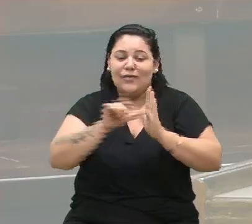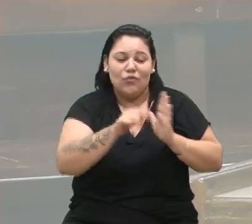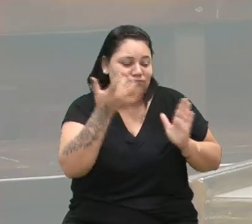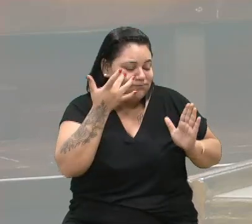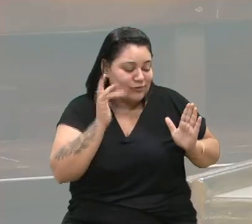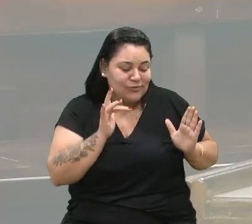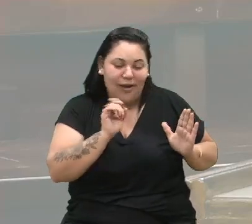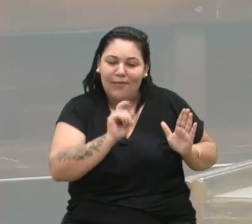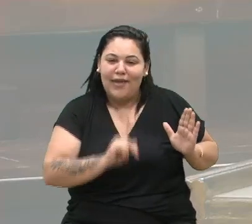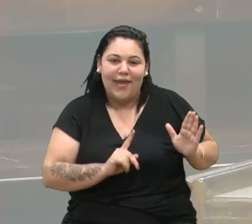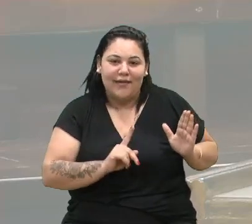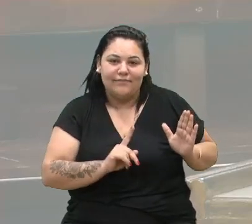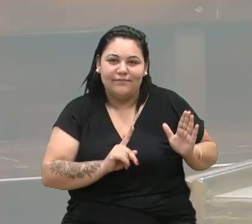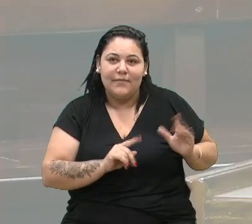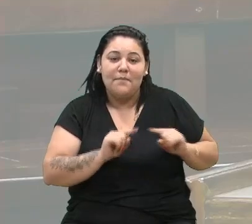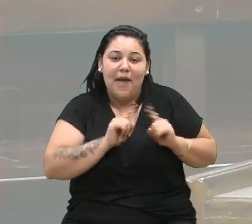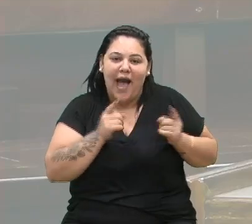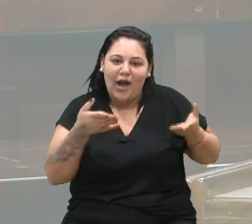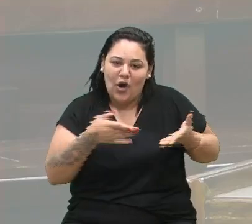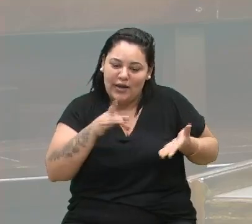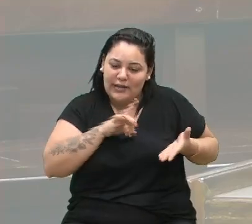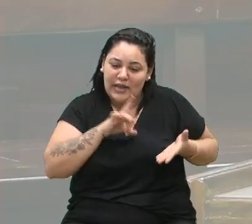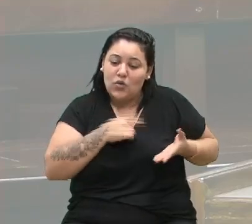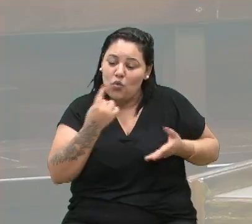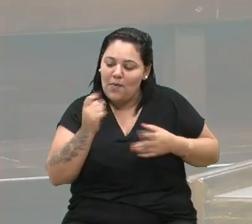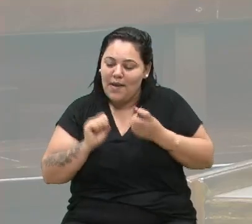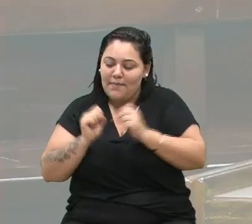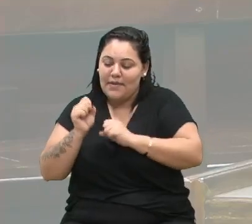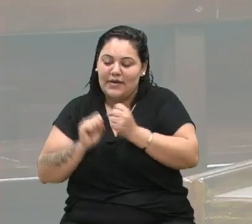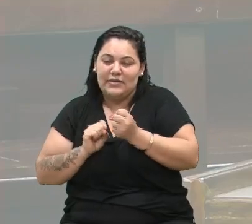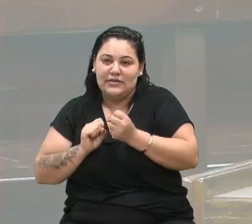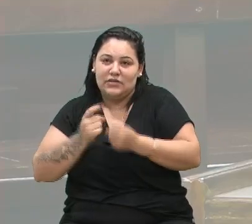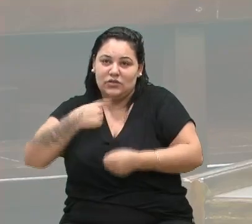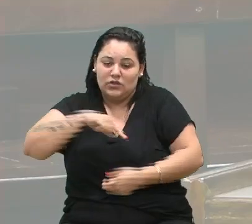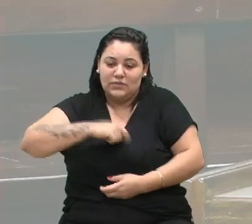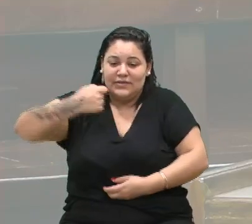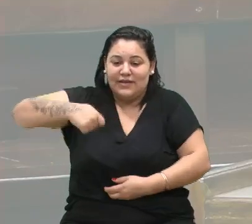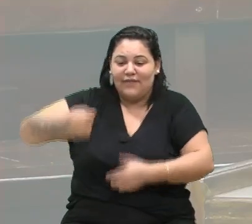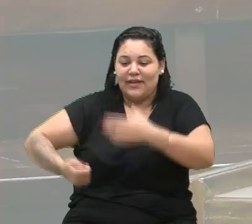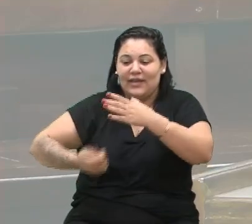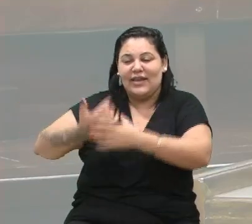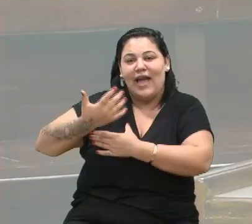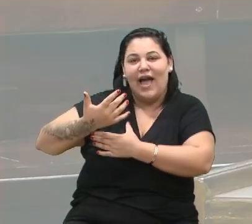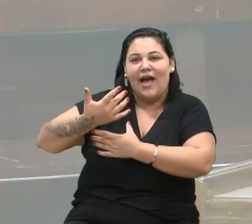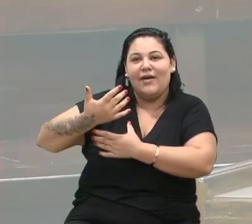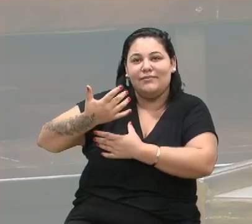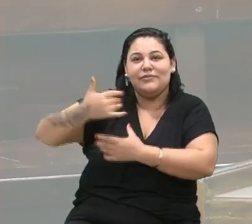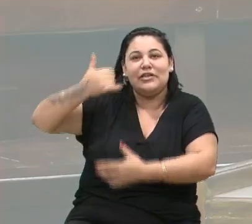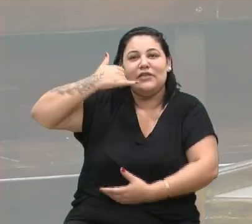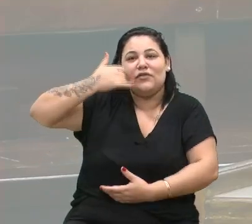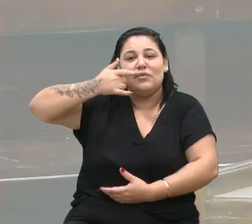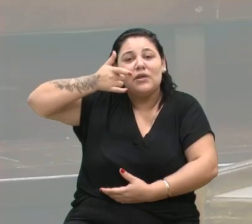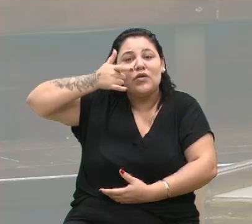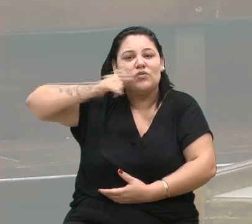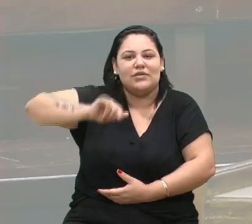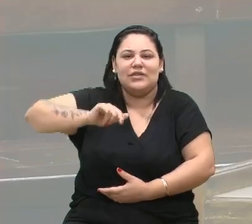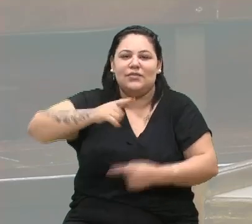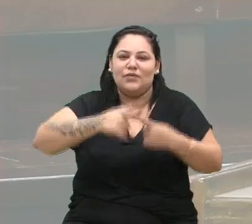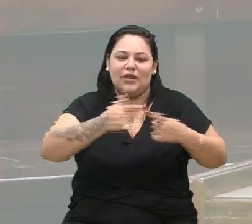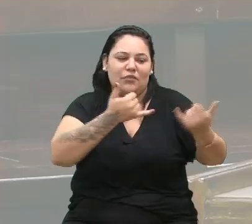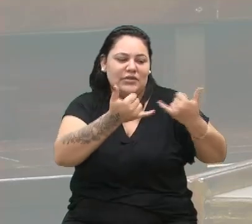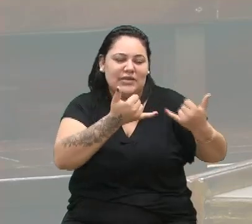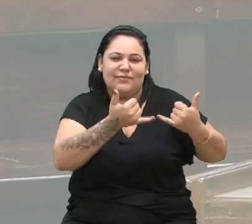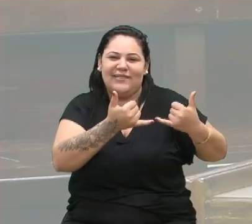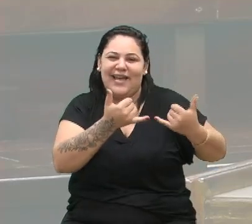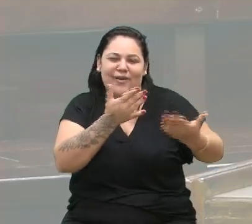que vai estar recolhendo, só que nós teríamos que criar um telefone para nós poder estar ligando quando tivesse fio atrapalhando o trânsito, nós já